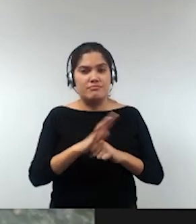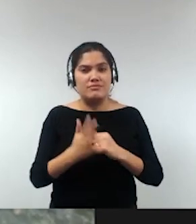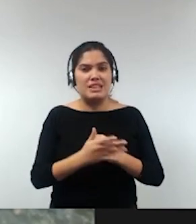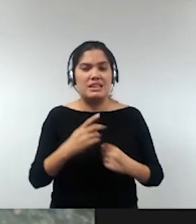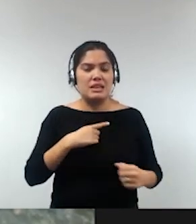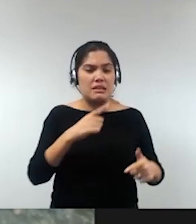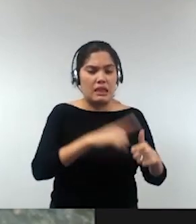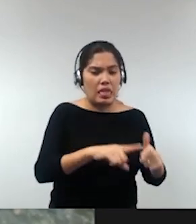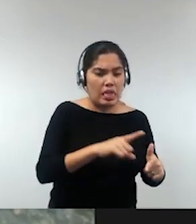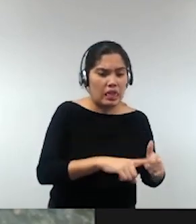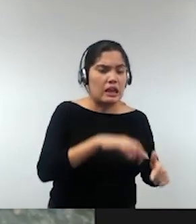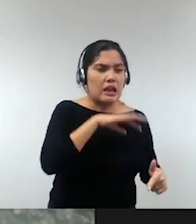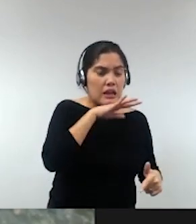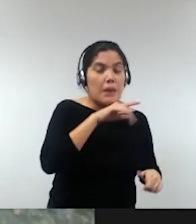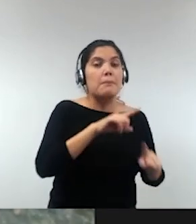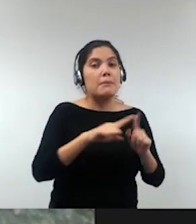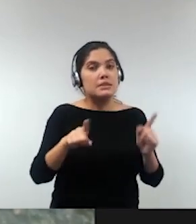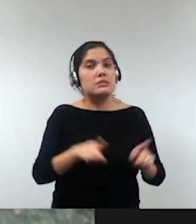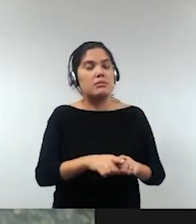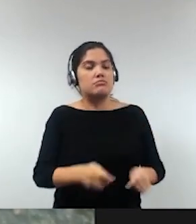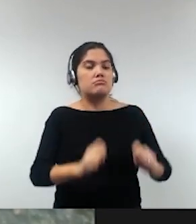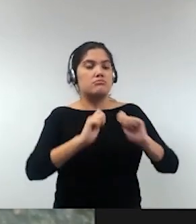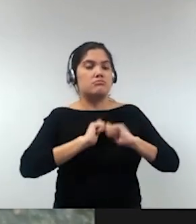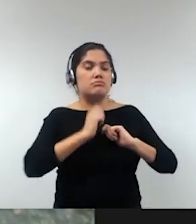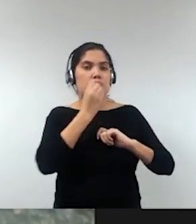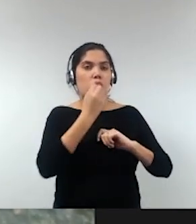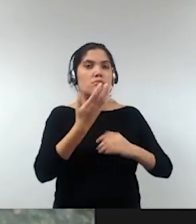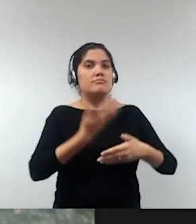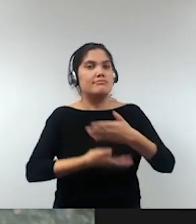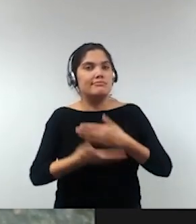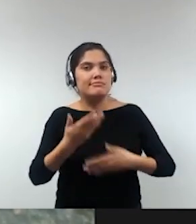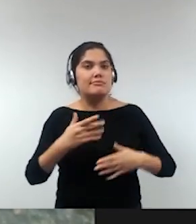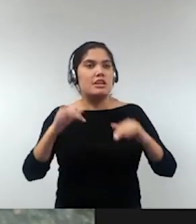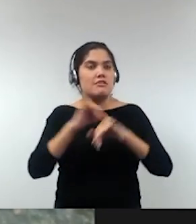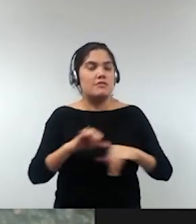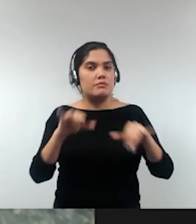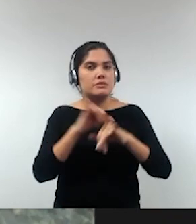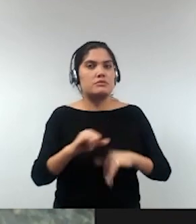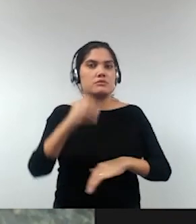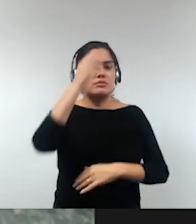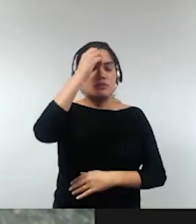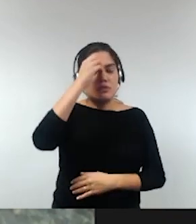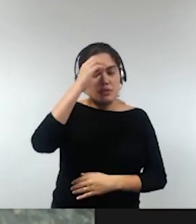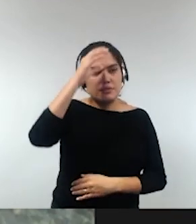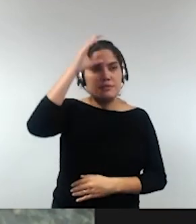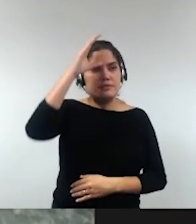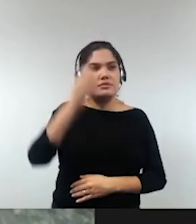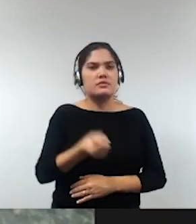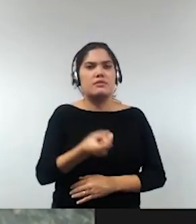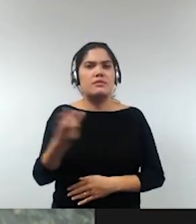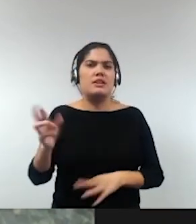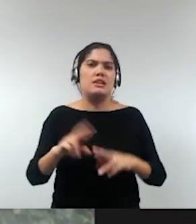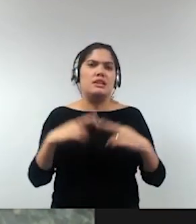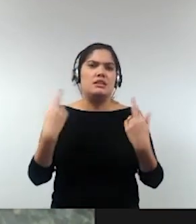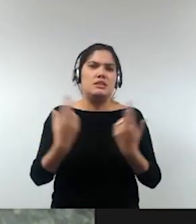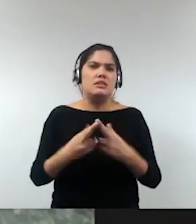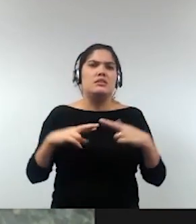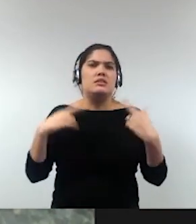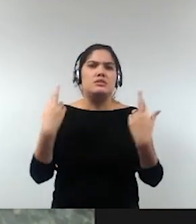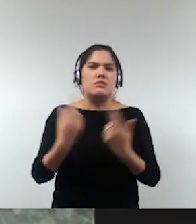tem trazido uma coisa muito boa, que é esse compartilhamento de informações, de conhecimento. São muitas reuniões